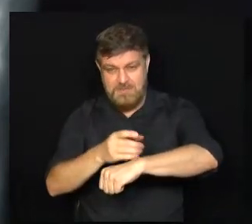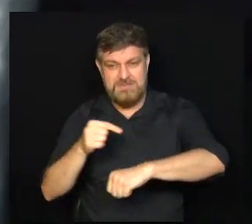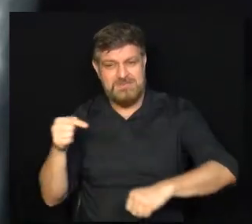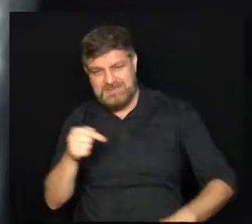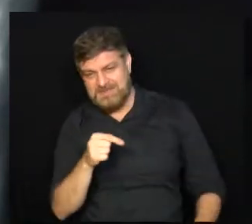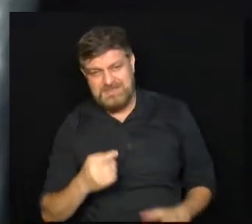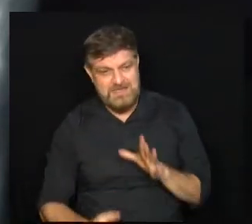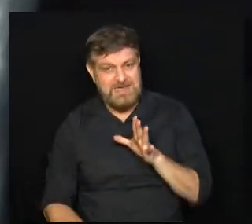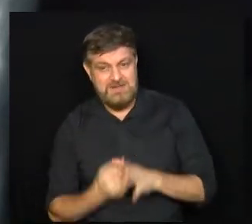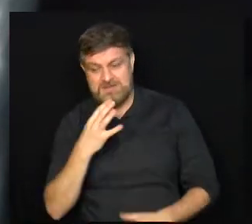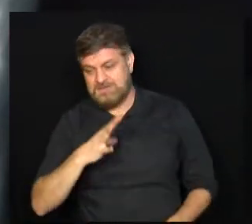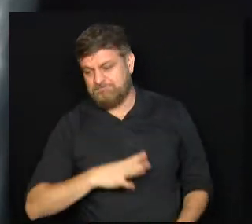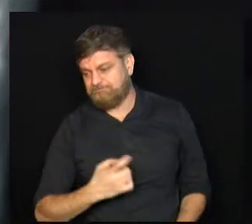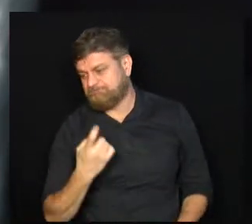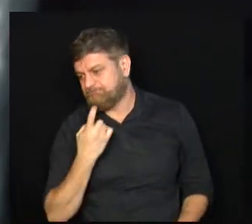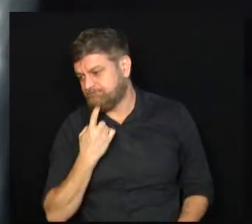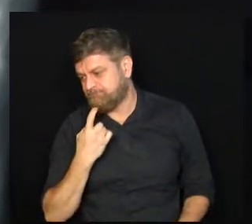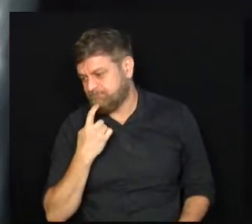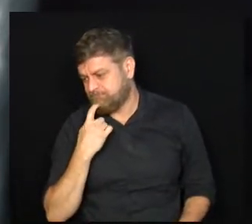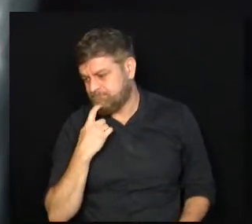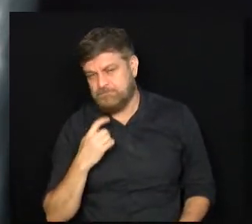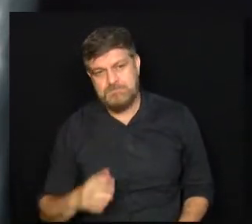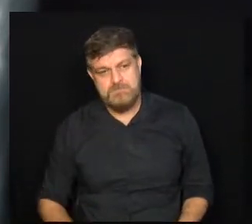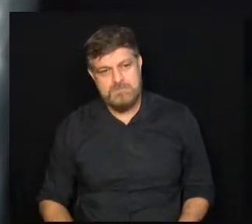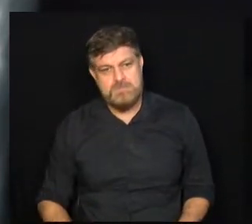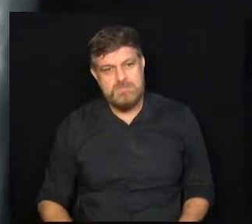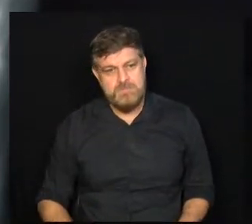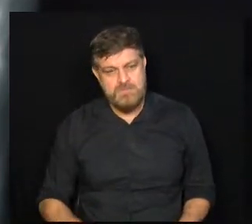transformou Campinas nessa...